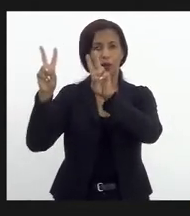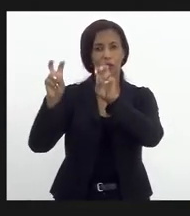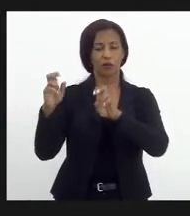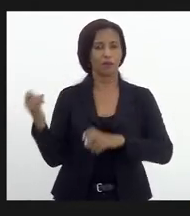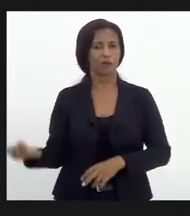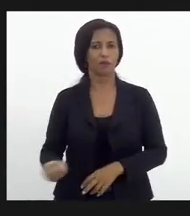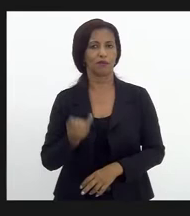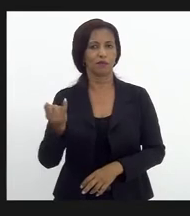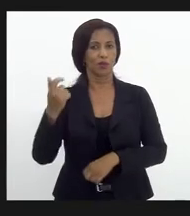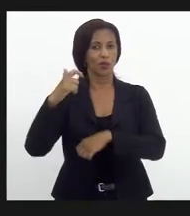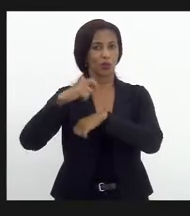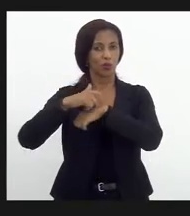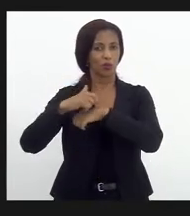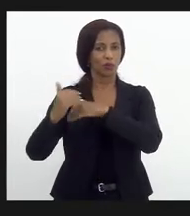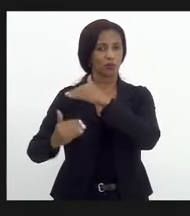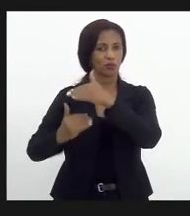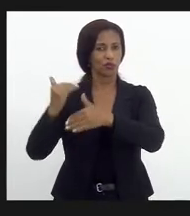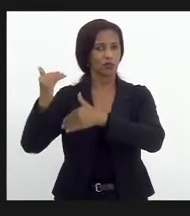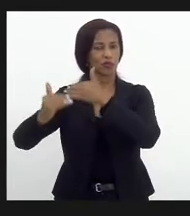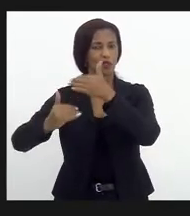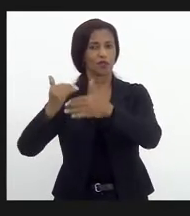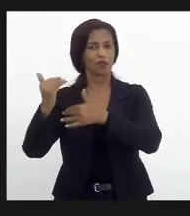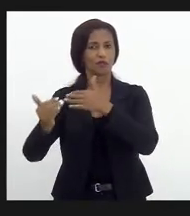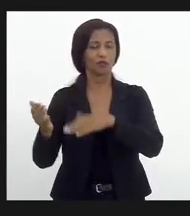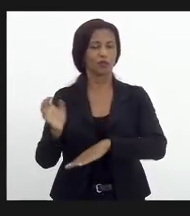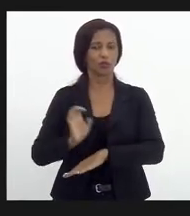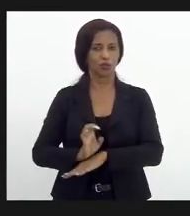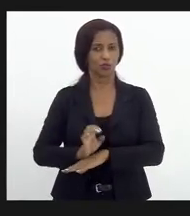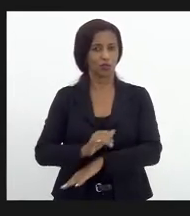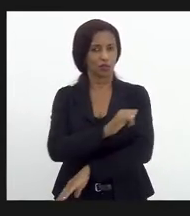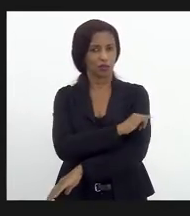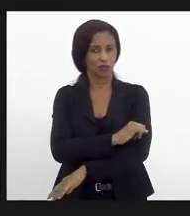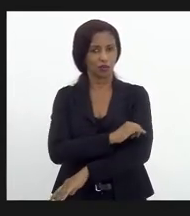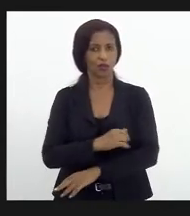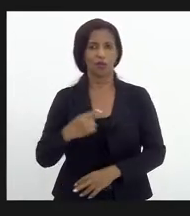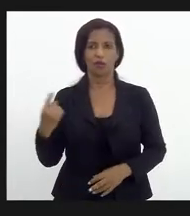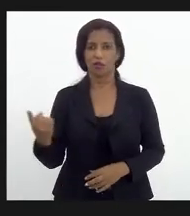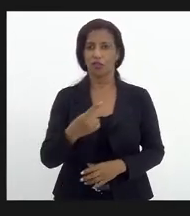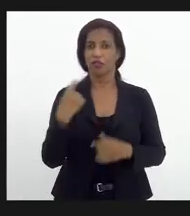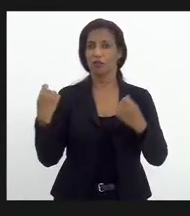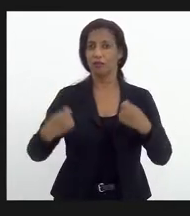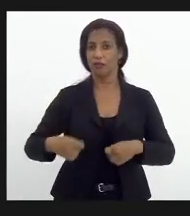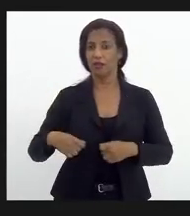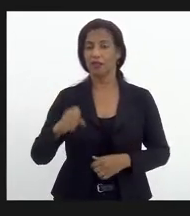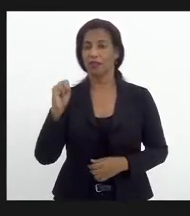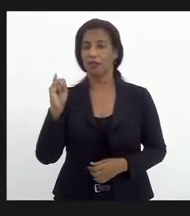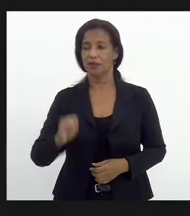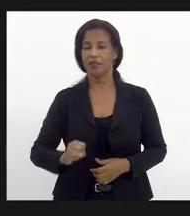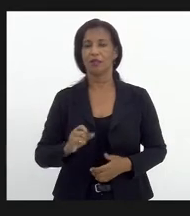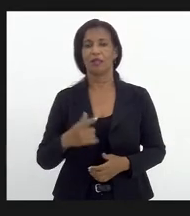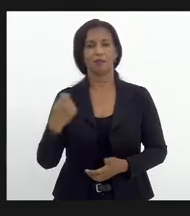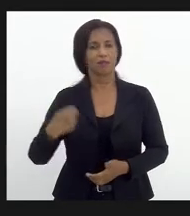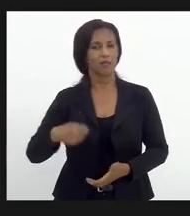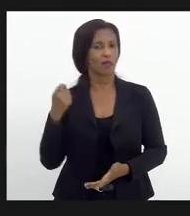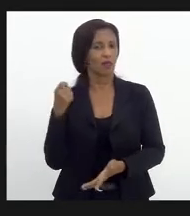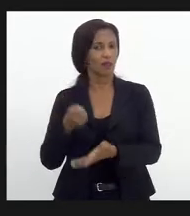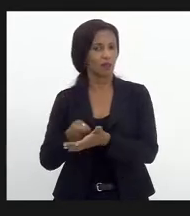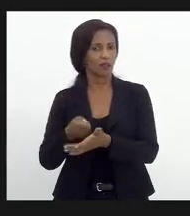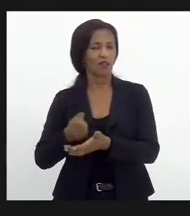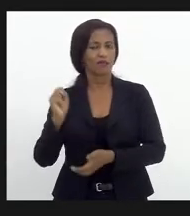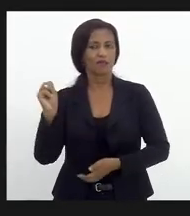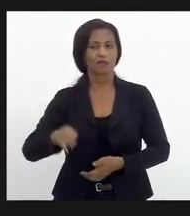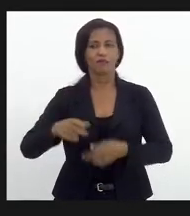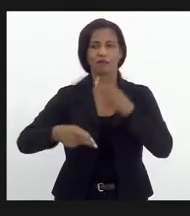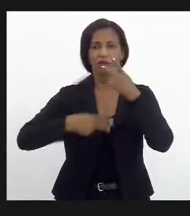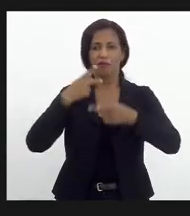importante e, no momento de crescimento e desenvolvimento do Estado do Rio de Janeiro, a gente precisa, sim, a gente deve, sim,